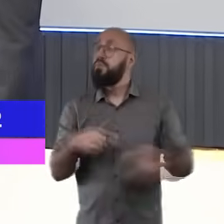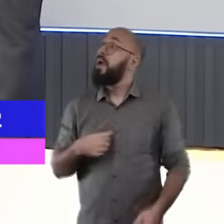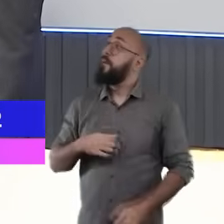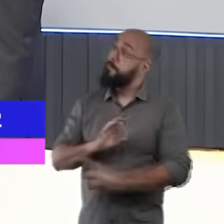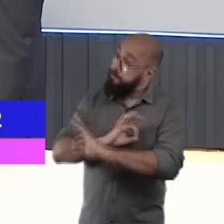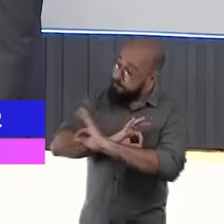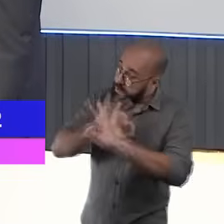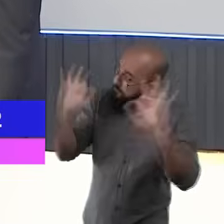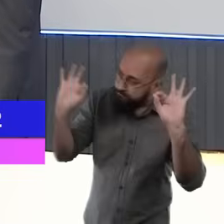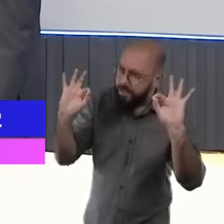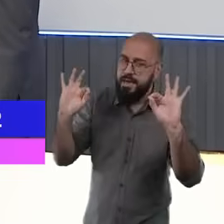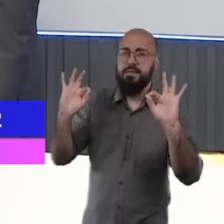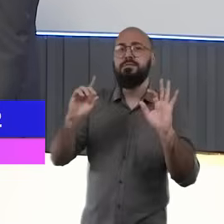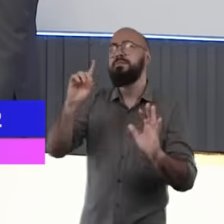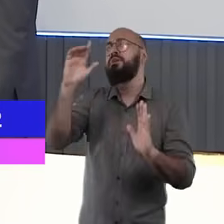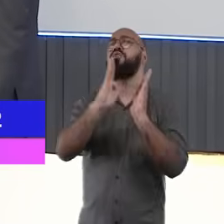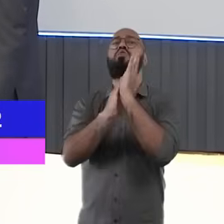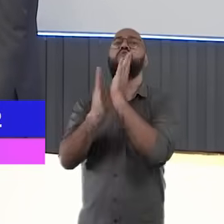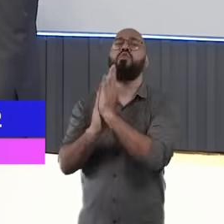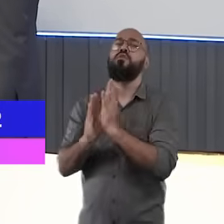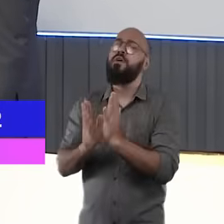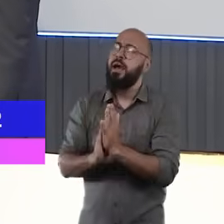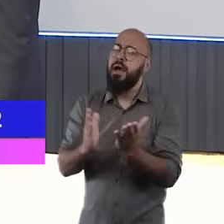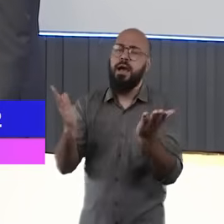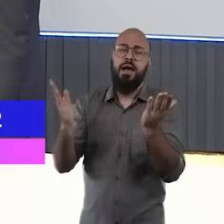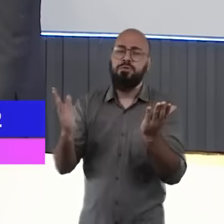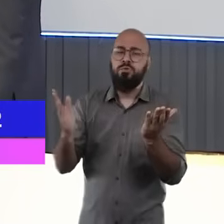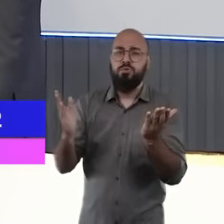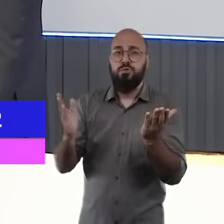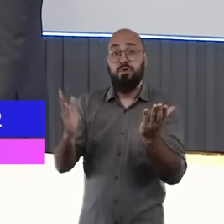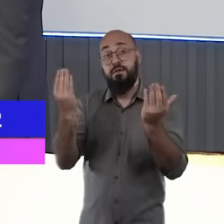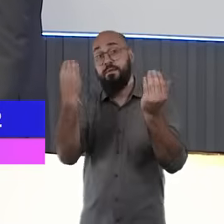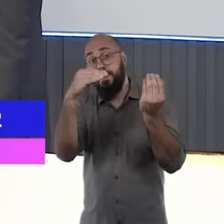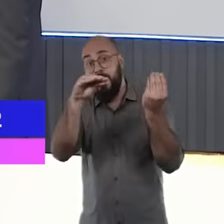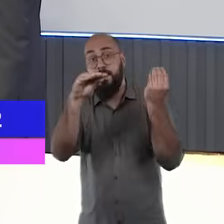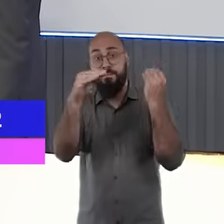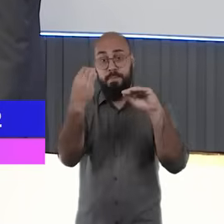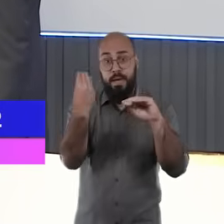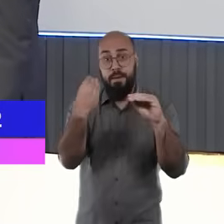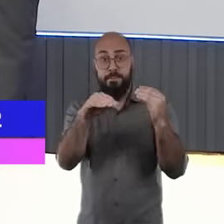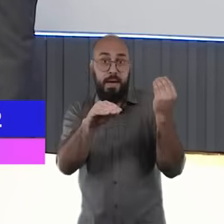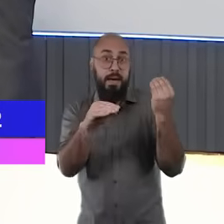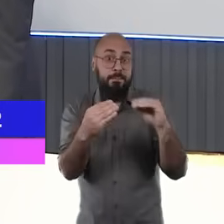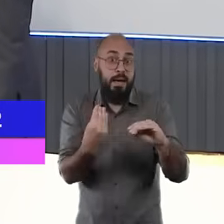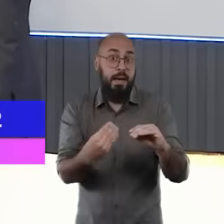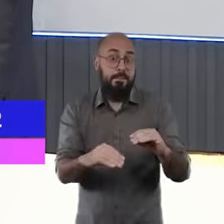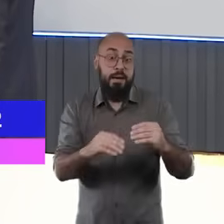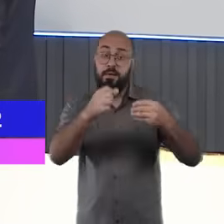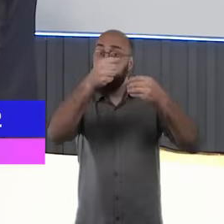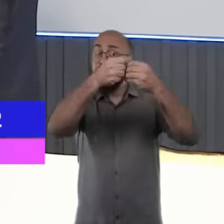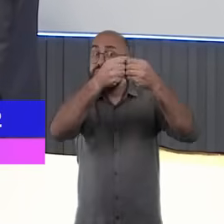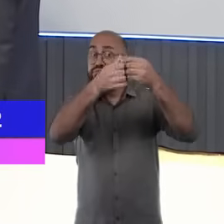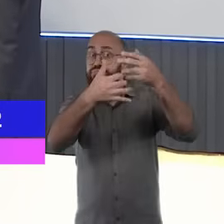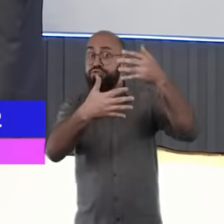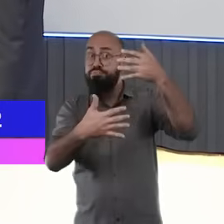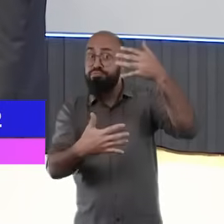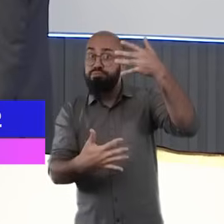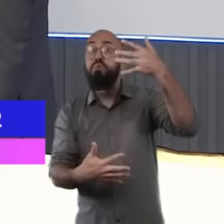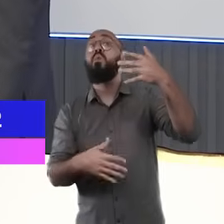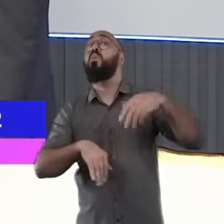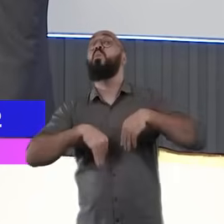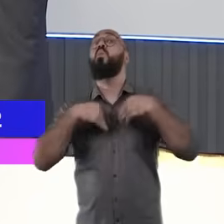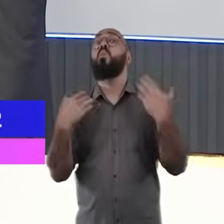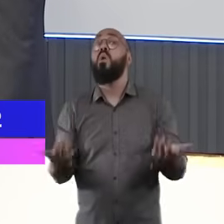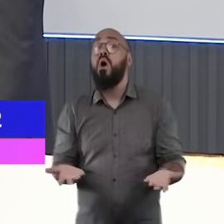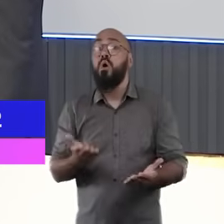Rafael, parabéns, Deus seja louvado e tal. E aí ela vai colocar aqui vários estudos que eu posso decidir